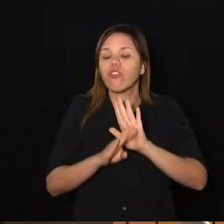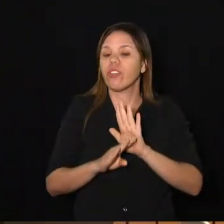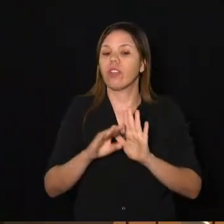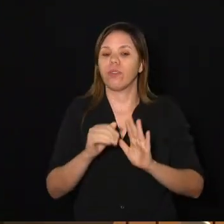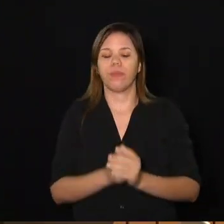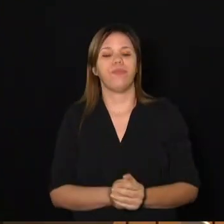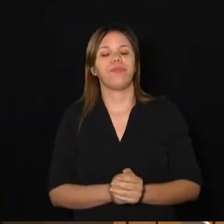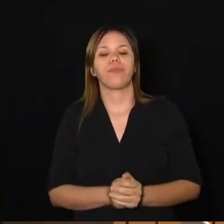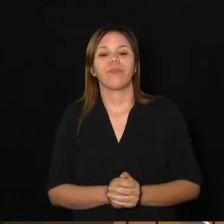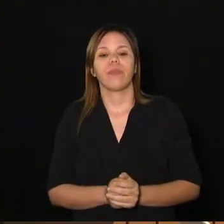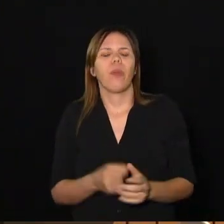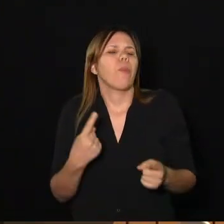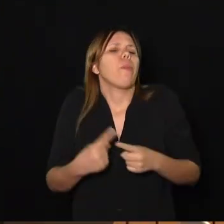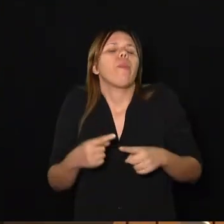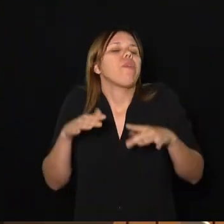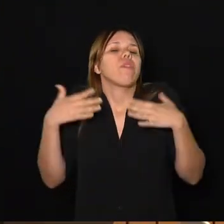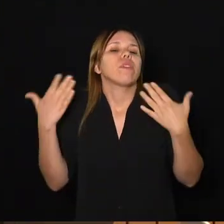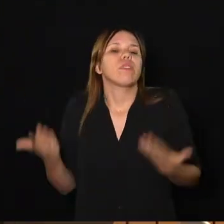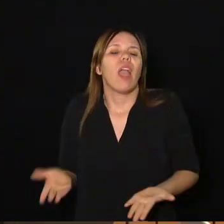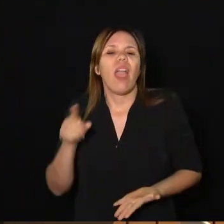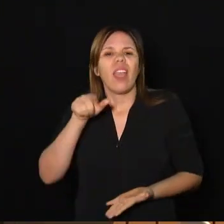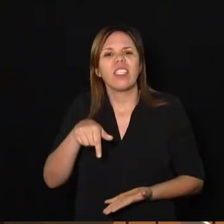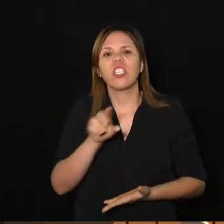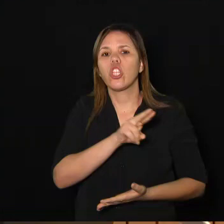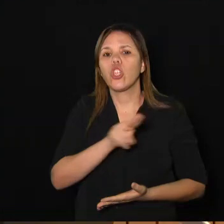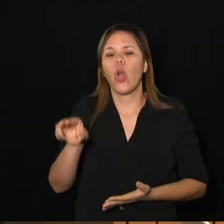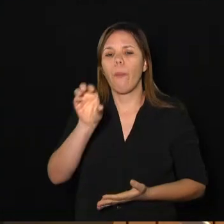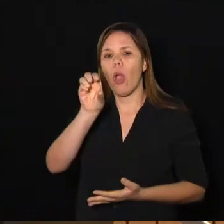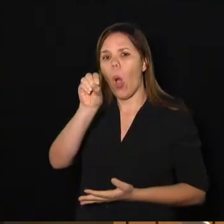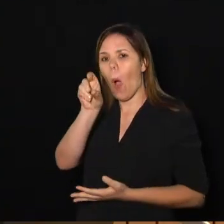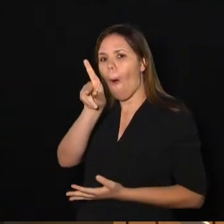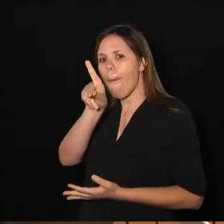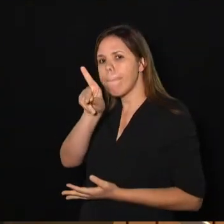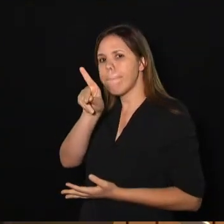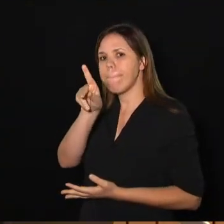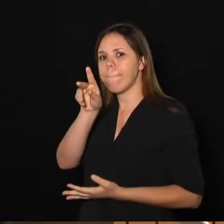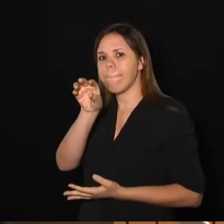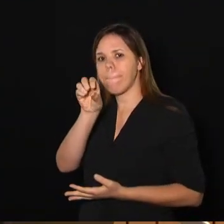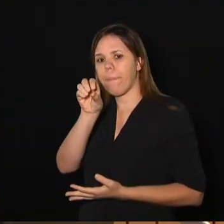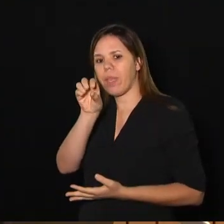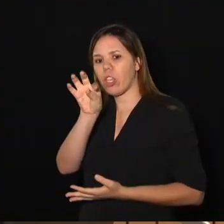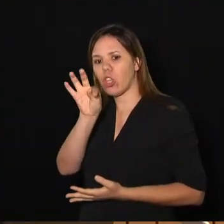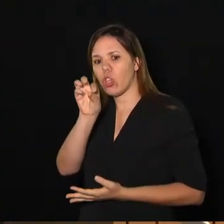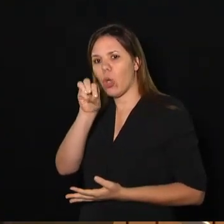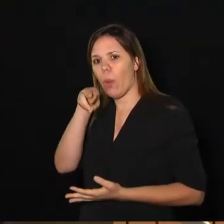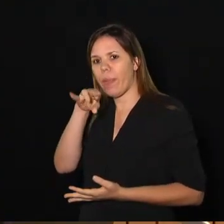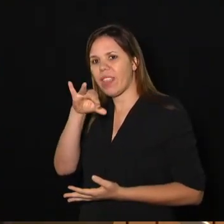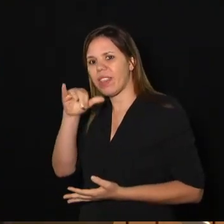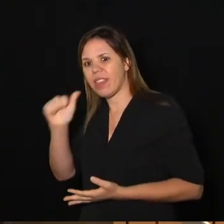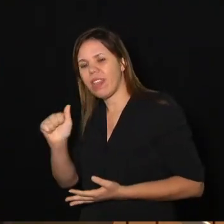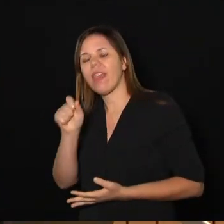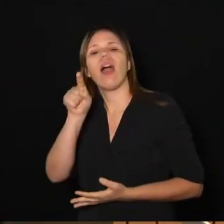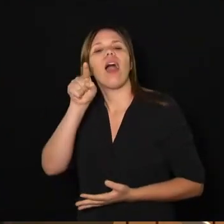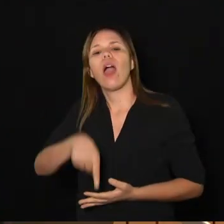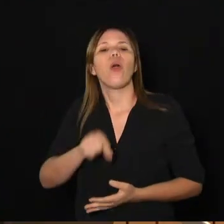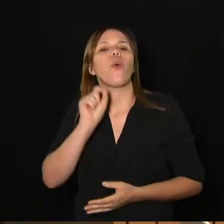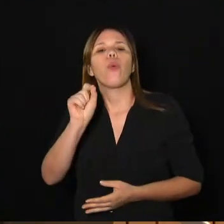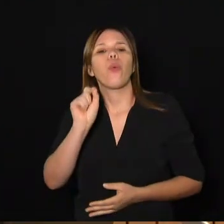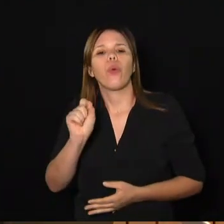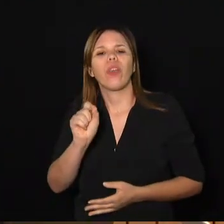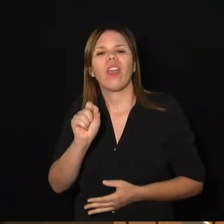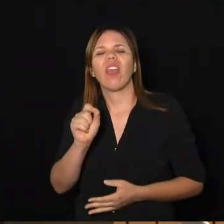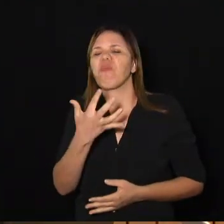a optometria esse nome optometria optometrista é um tanto